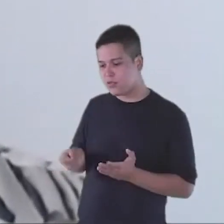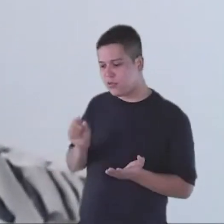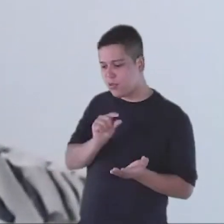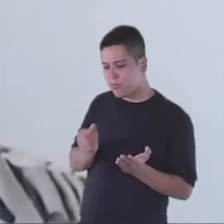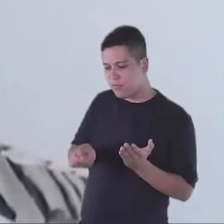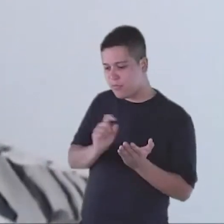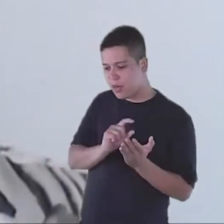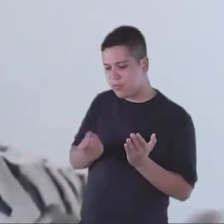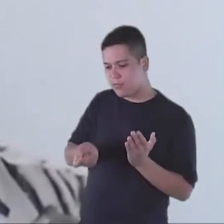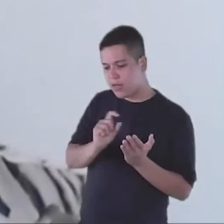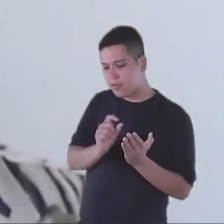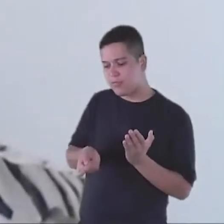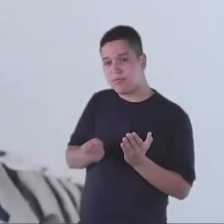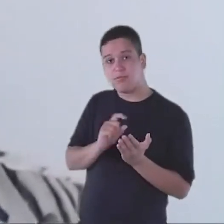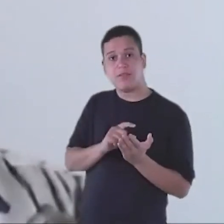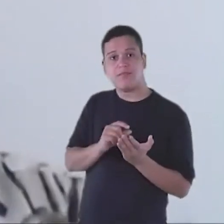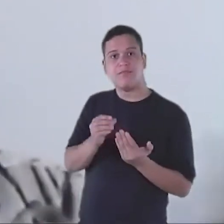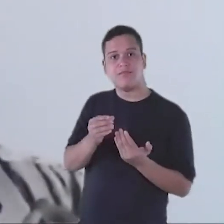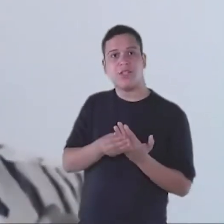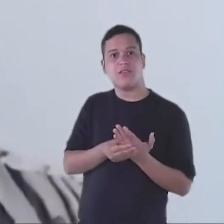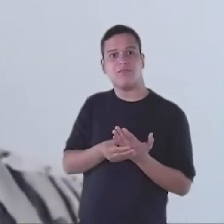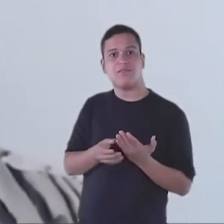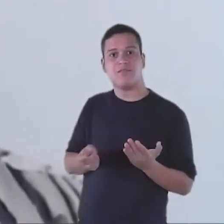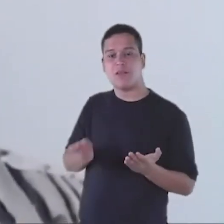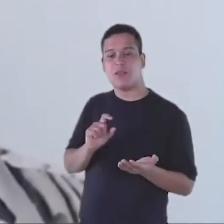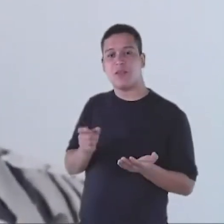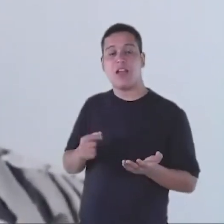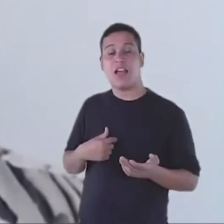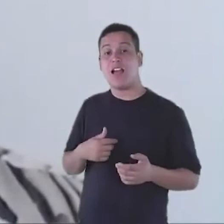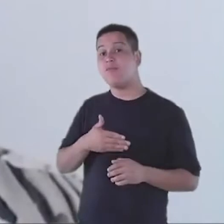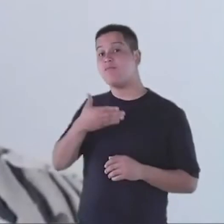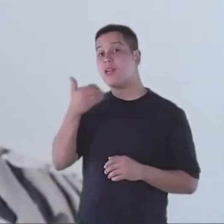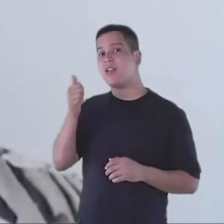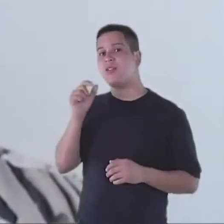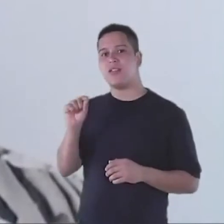E aí vem o melhor de tudo, que é cortar.